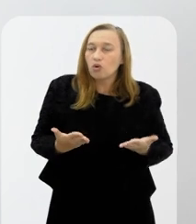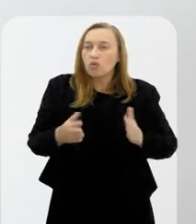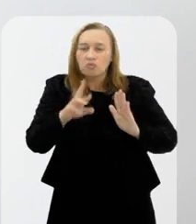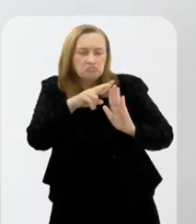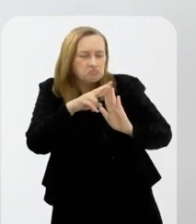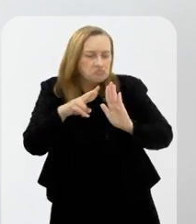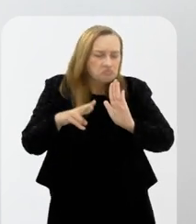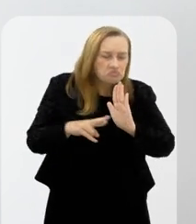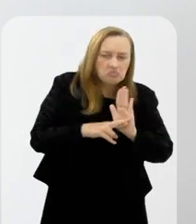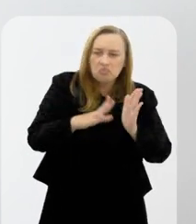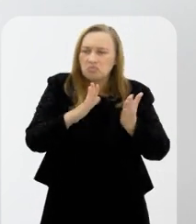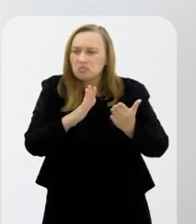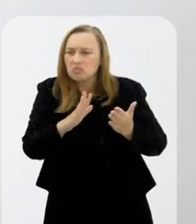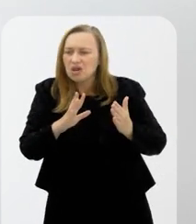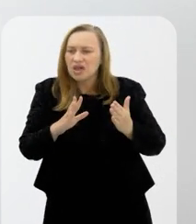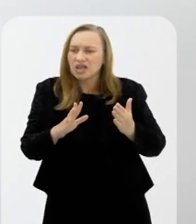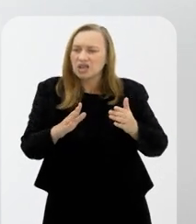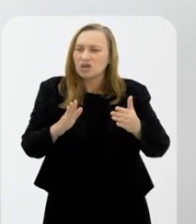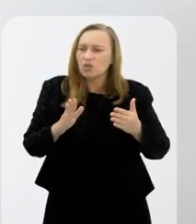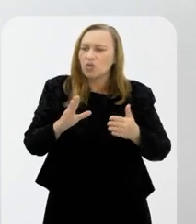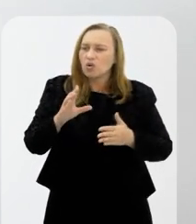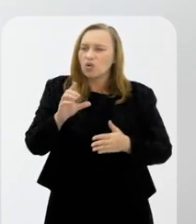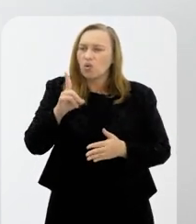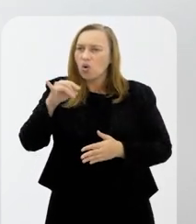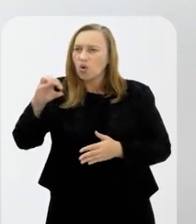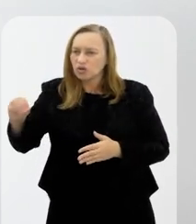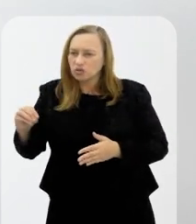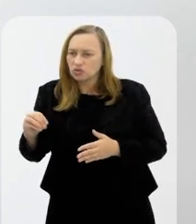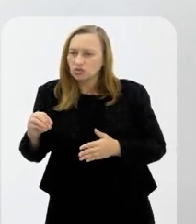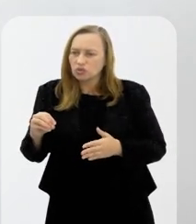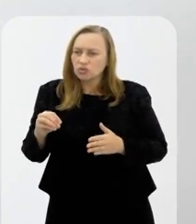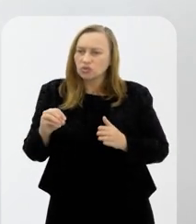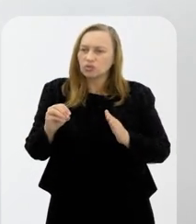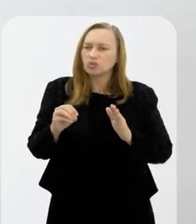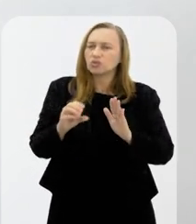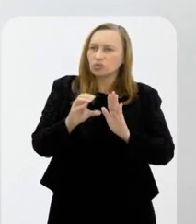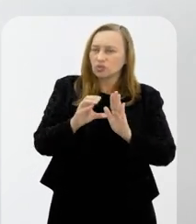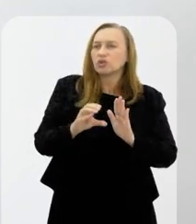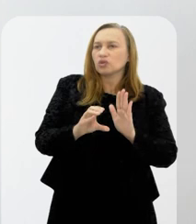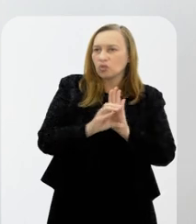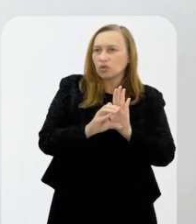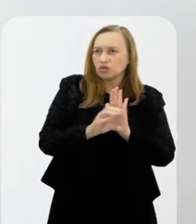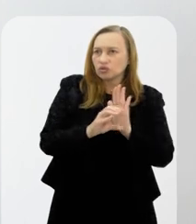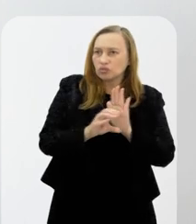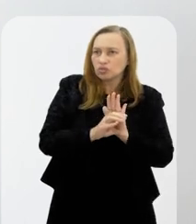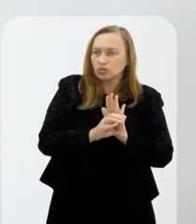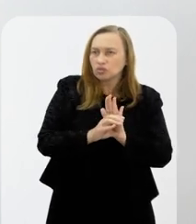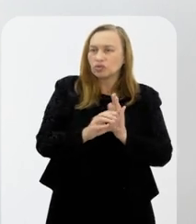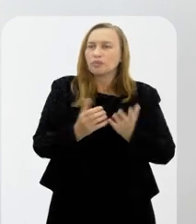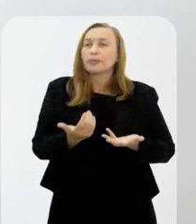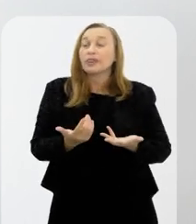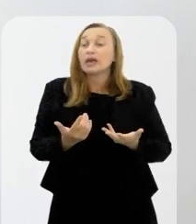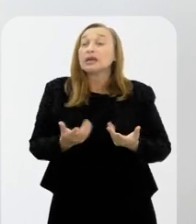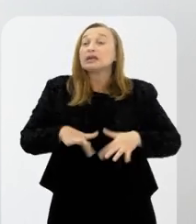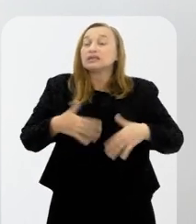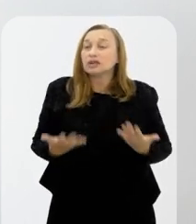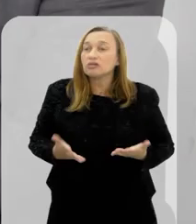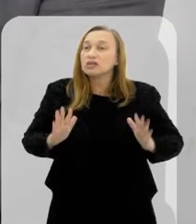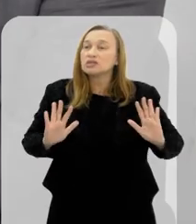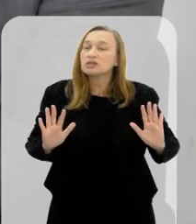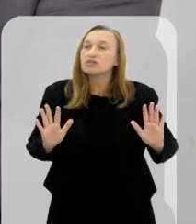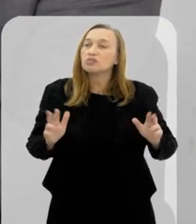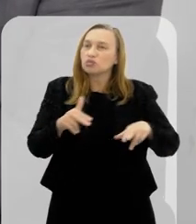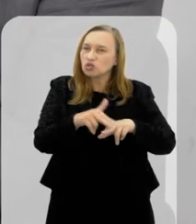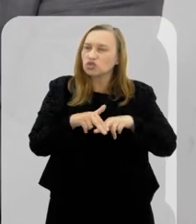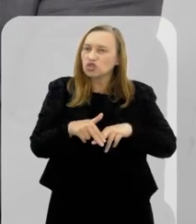Norma que venha violar o código consumidor estará violando a nossa própria constituição federal e este motivo da comemoração